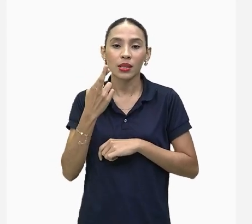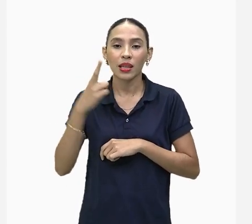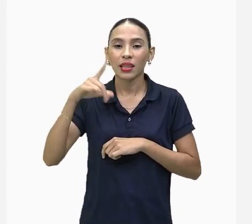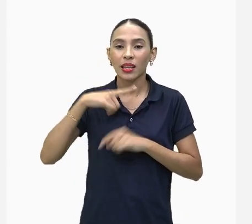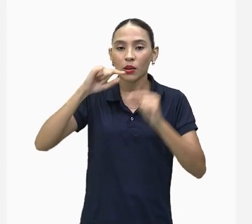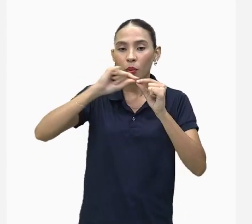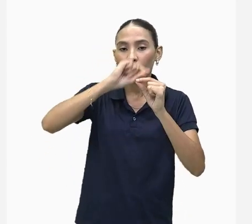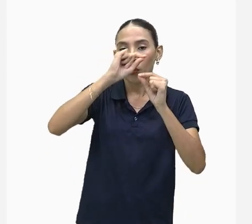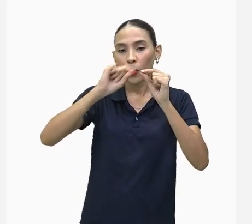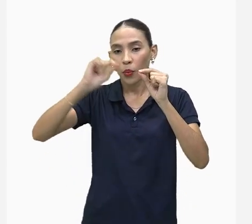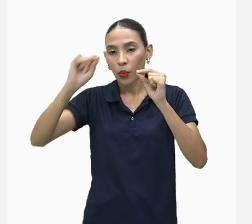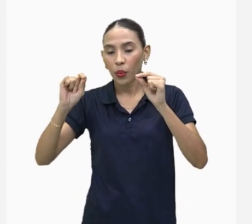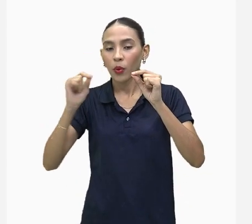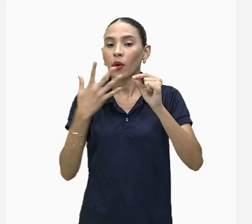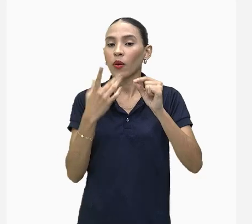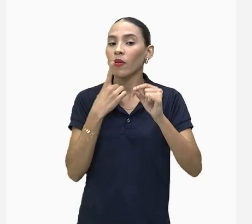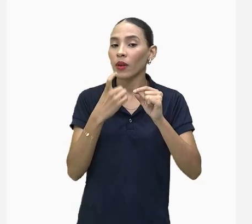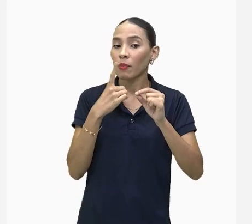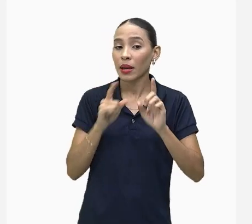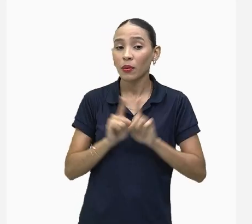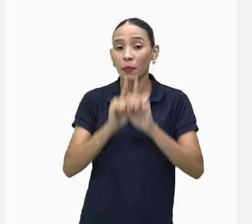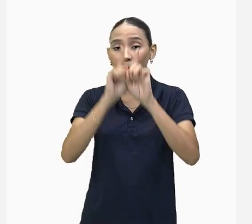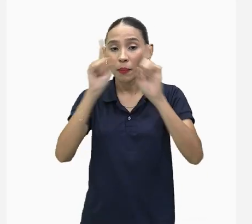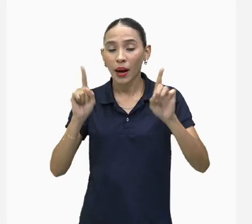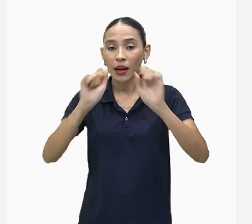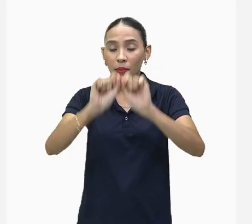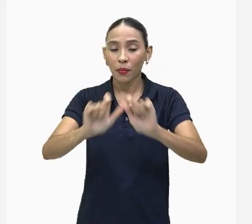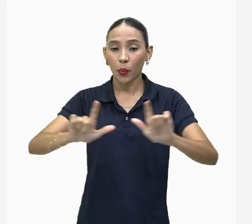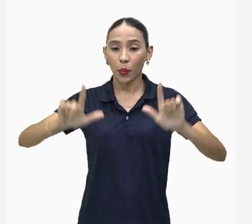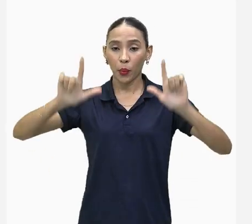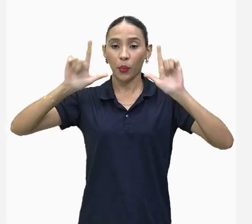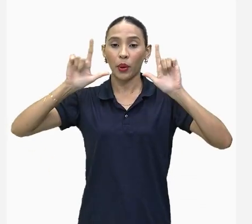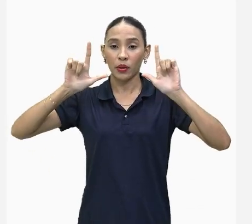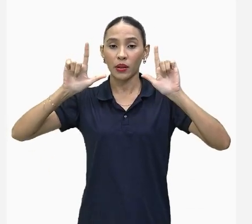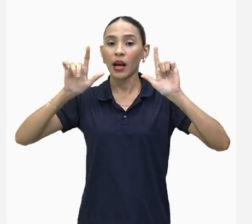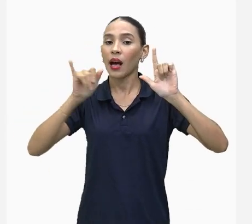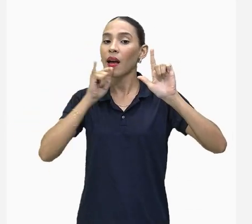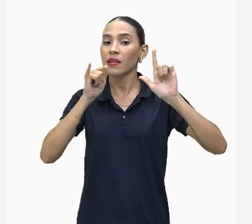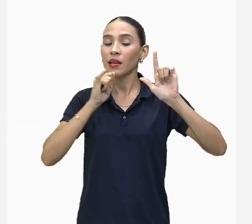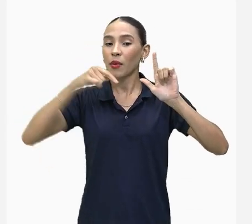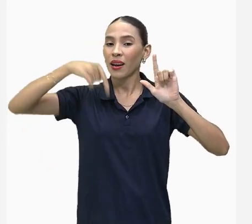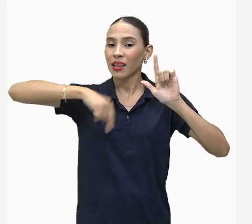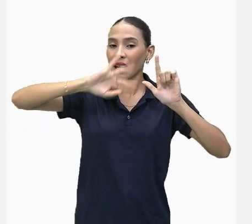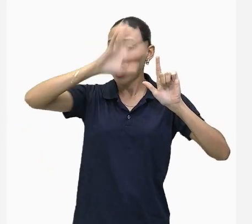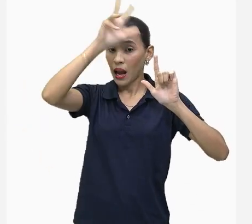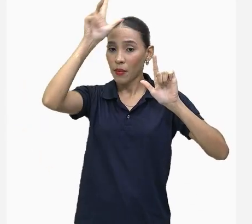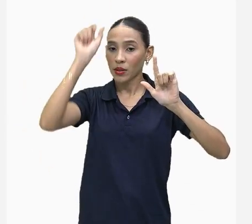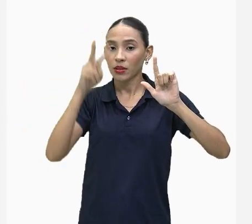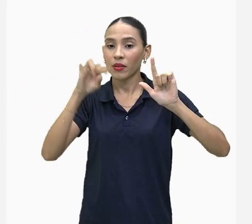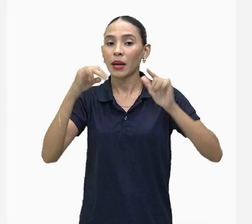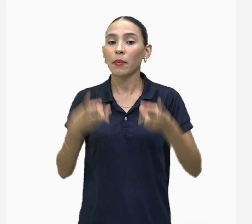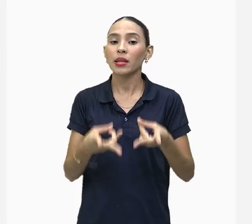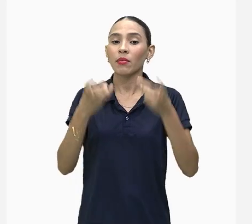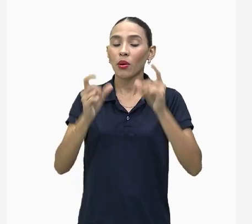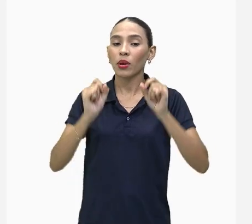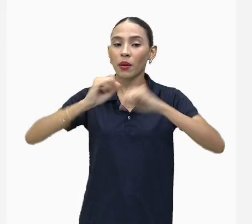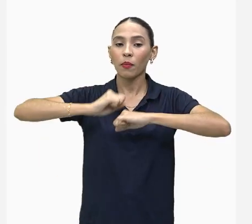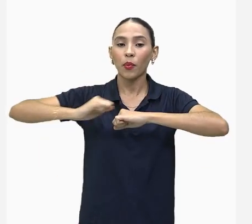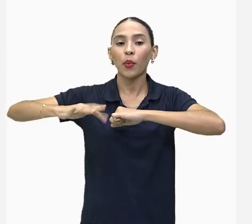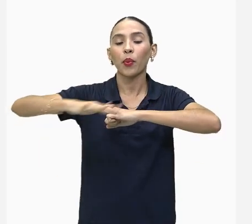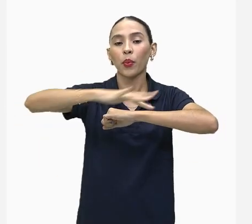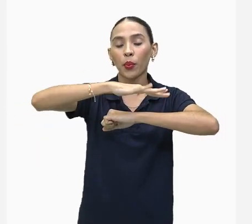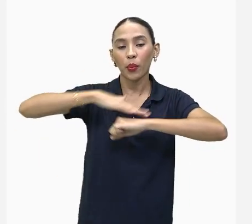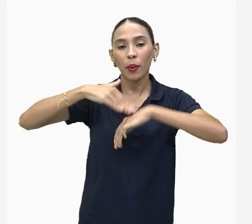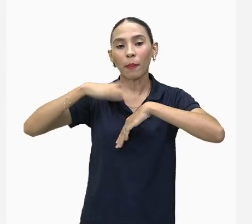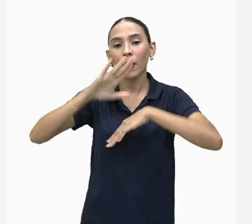contorno vermelho. Mas quando a gente amplia para a Amazônia, a gente vai ver uma área de abrangência